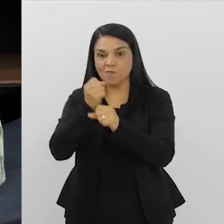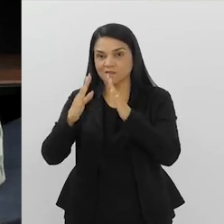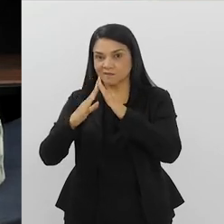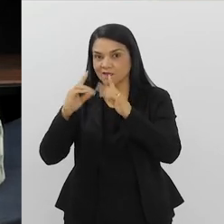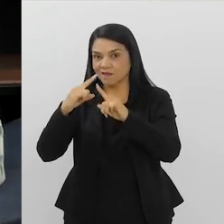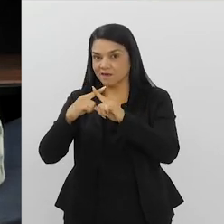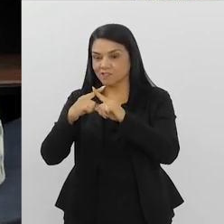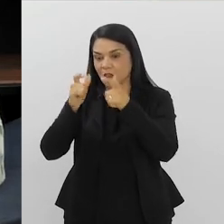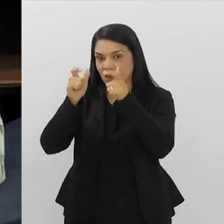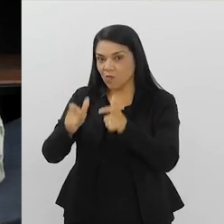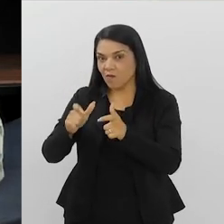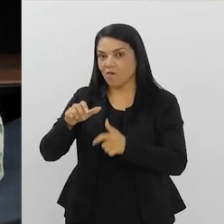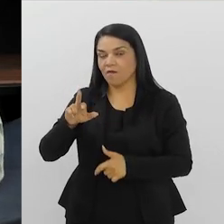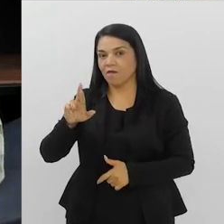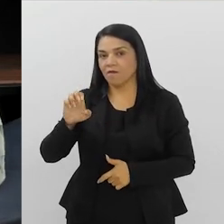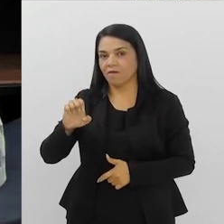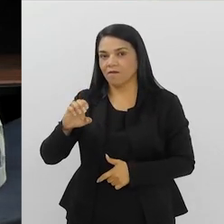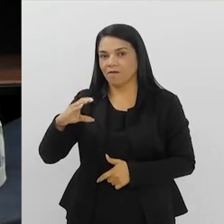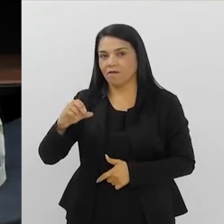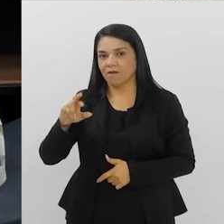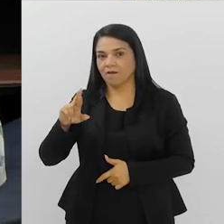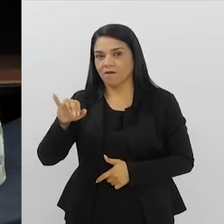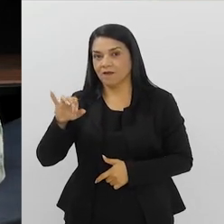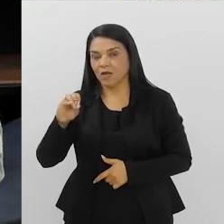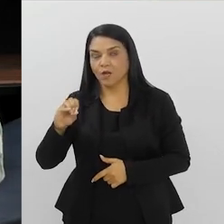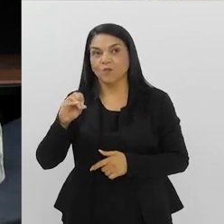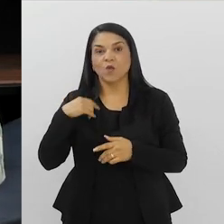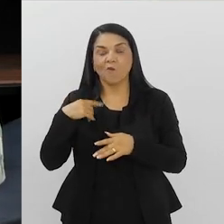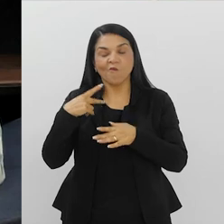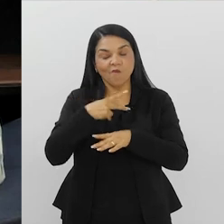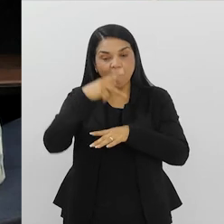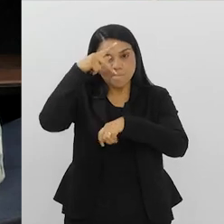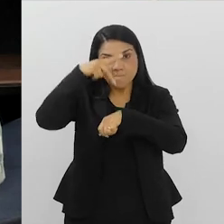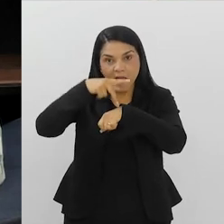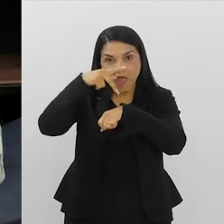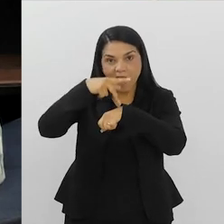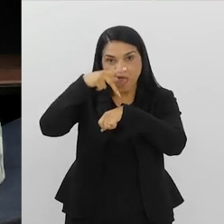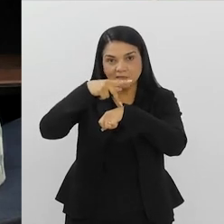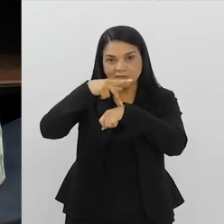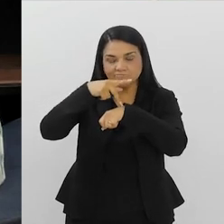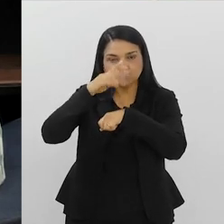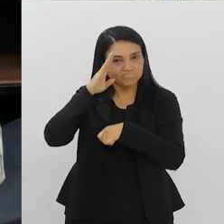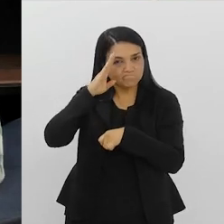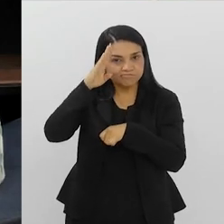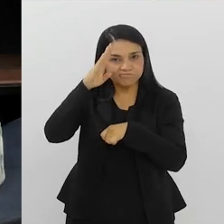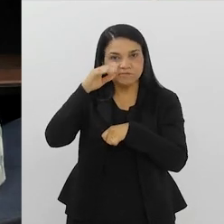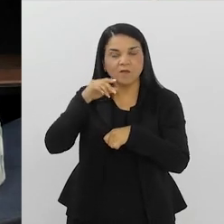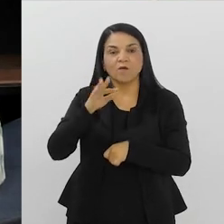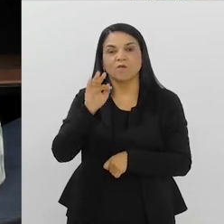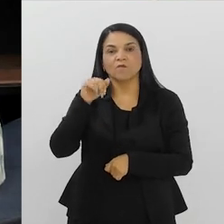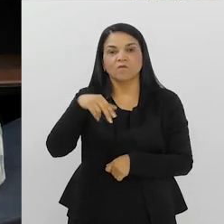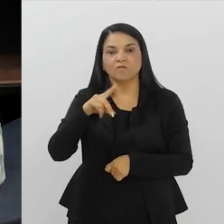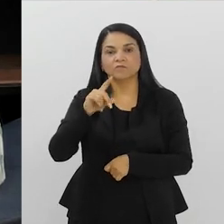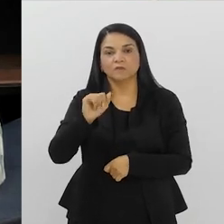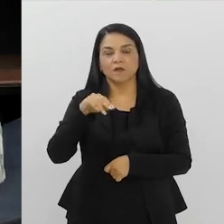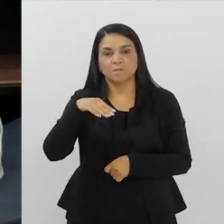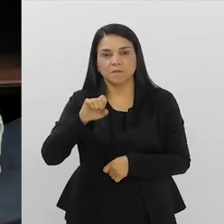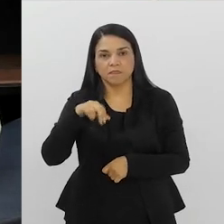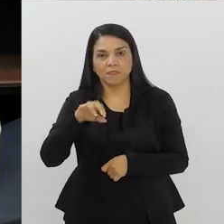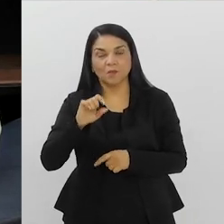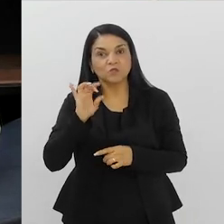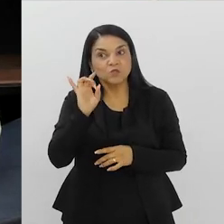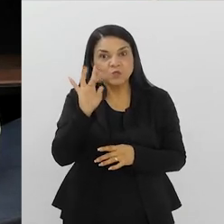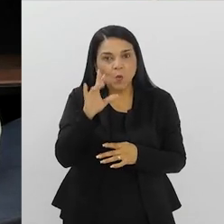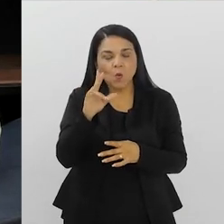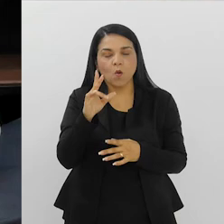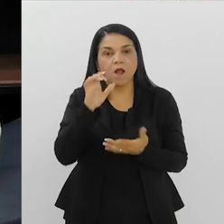aquilo ali tinha que ser aberto a estudantes para que eles pudessem entender um pouco da história da religião porque